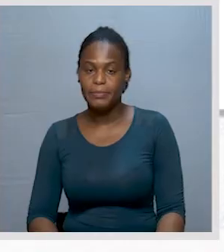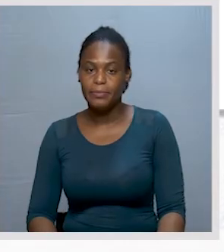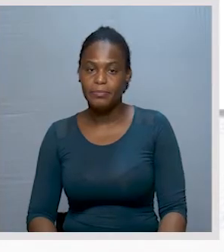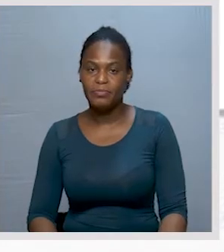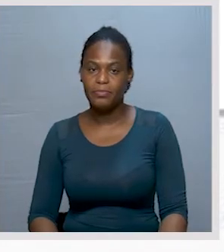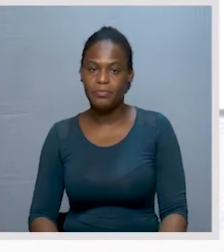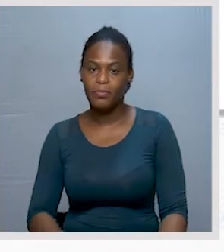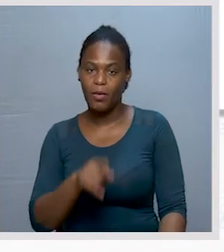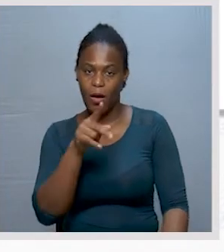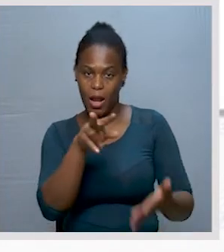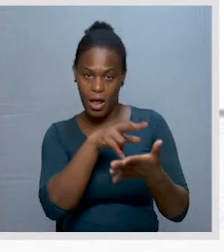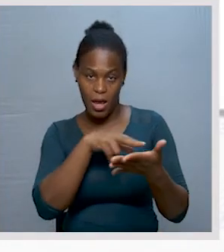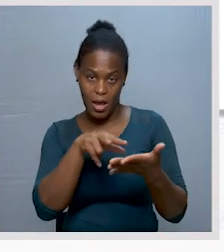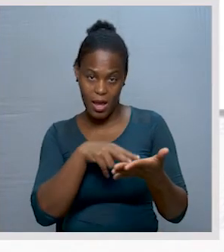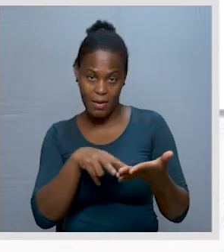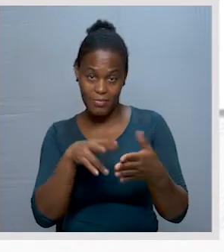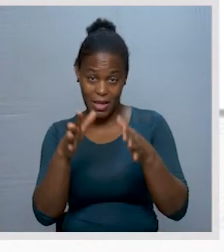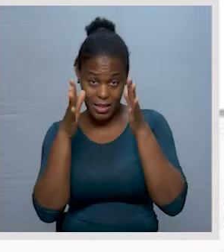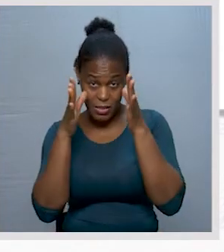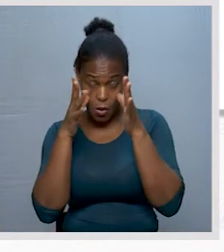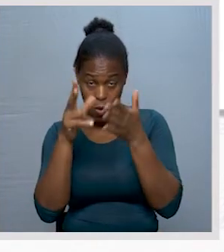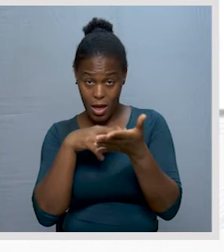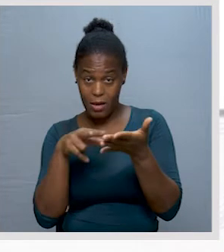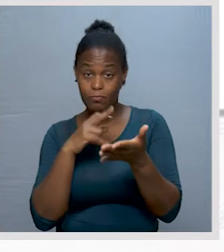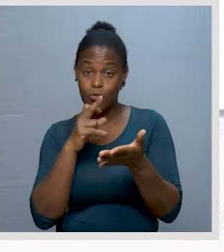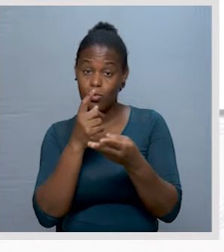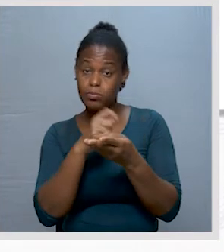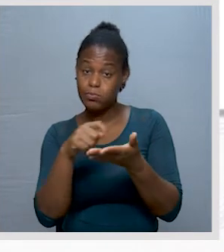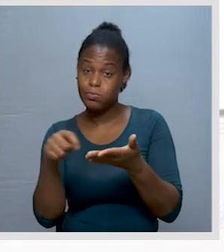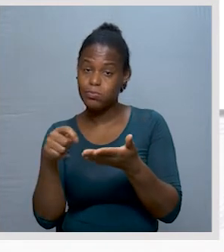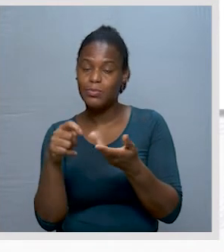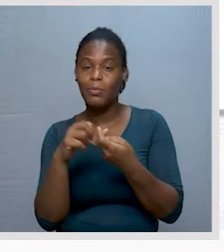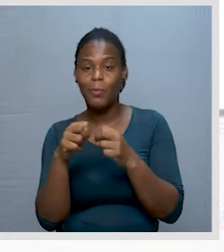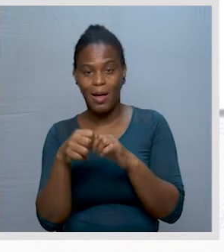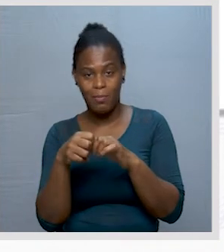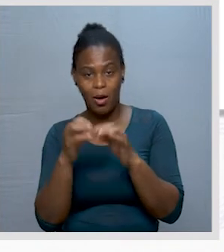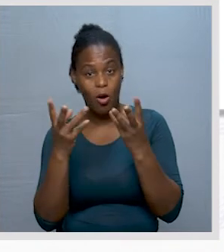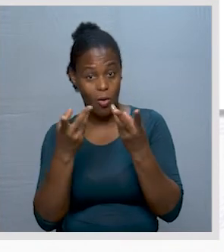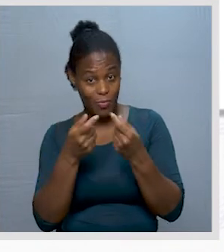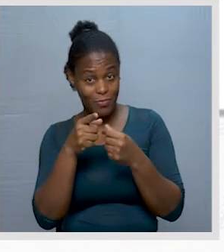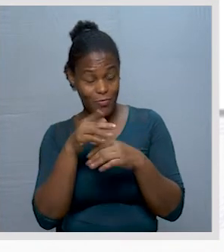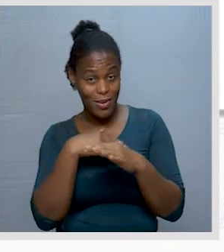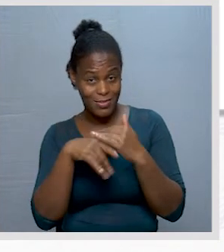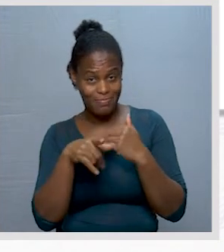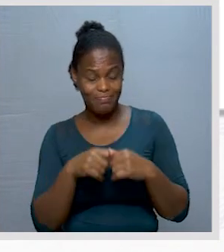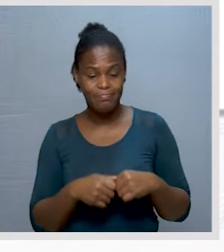Leiam com muita atenção e resolvam o seguinte problema.